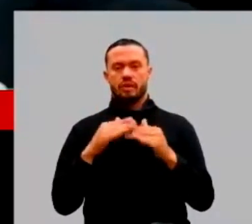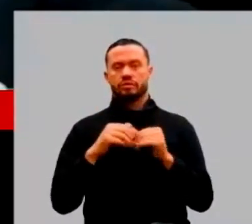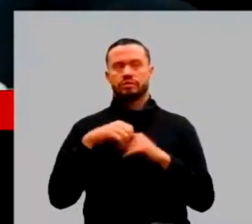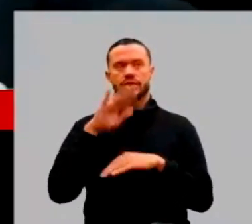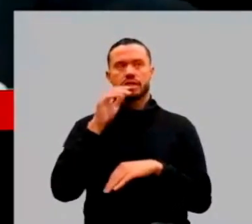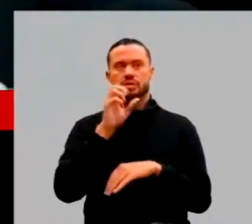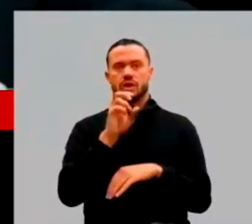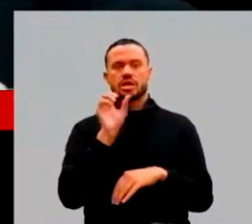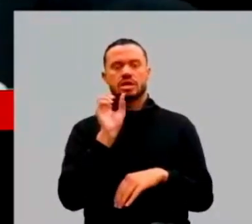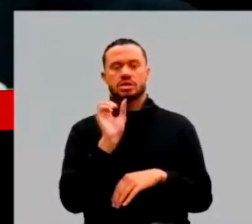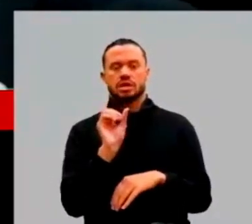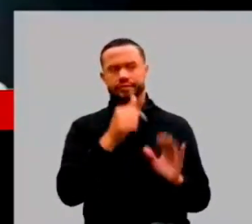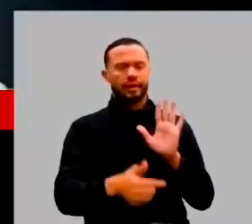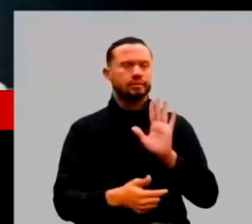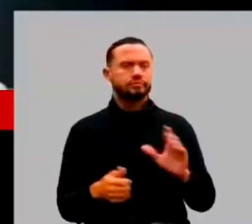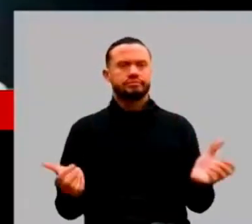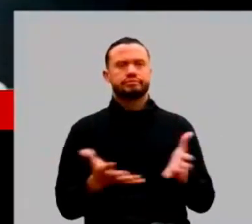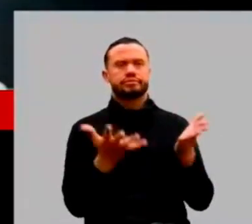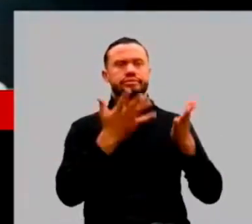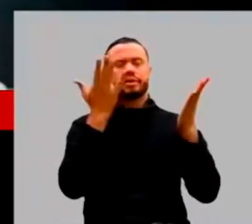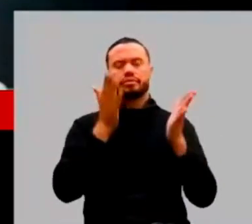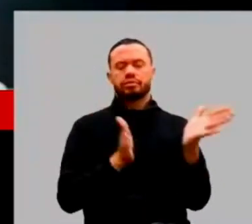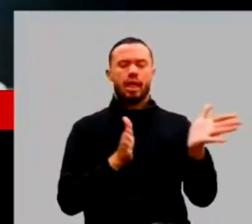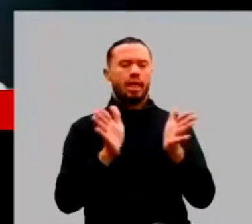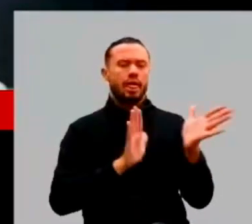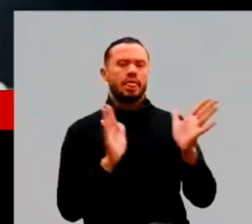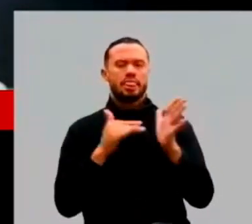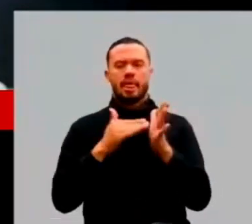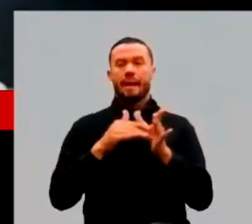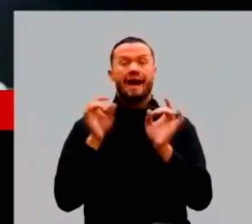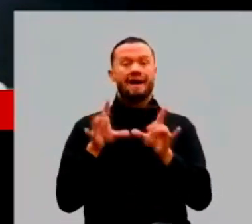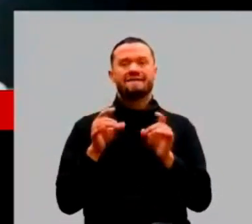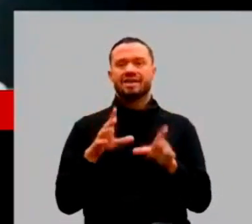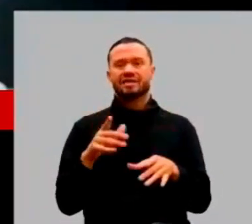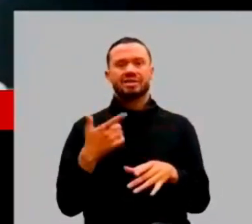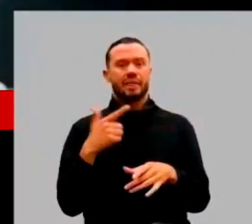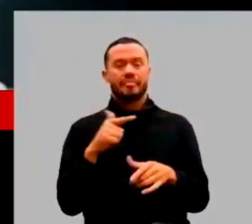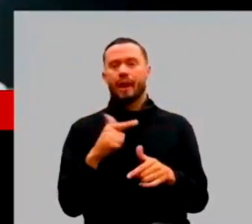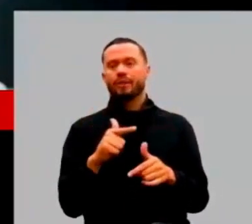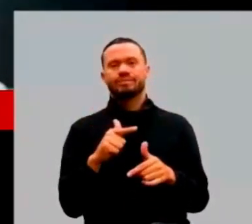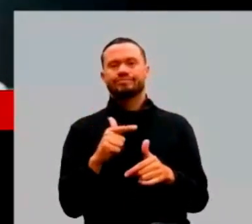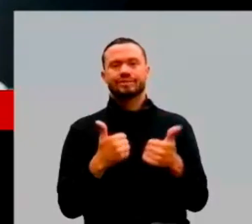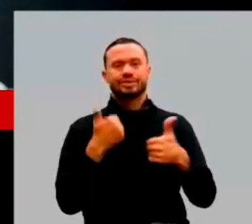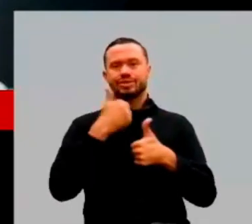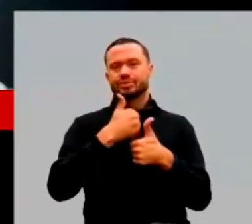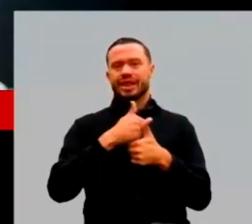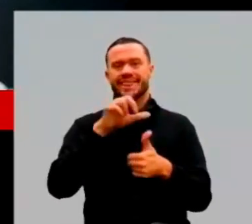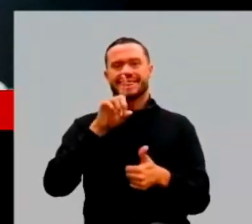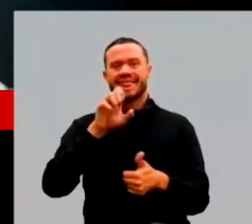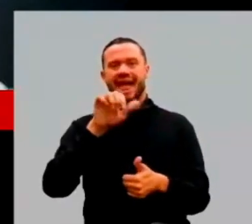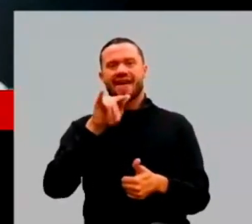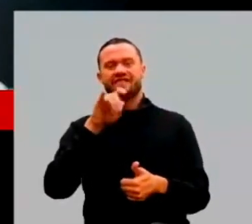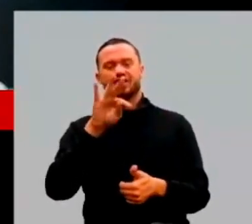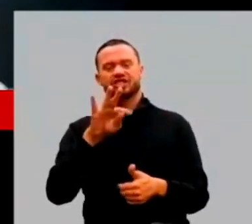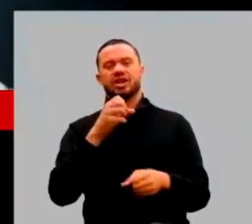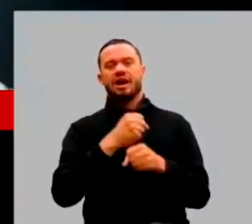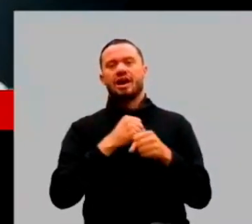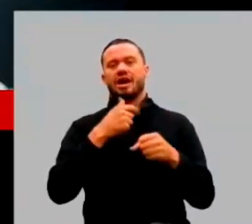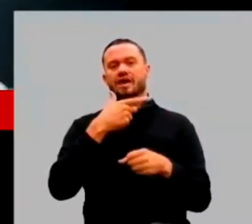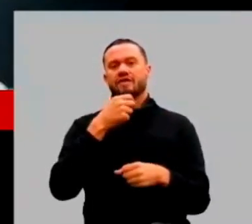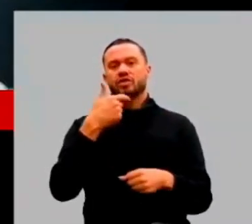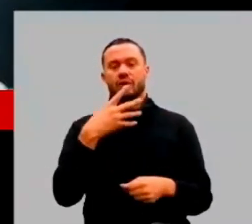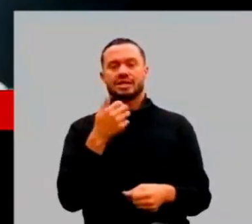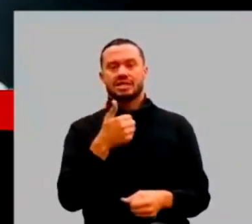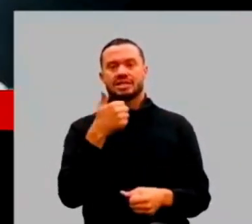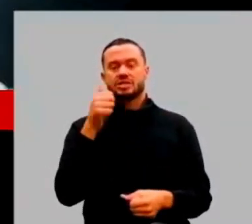milhões deais se muito a venda dos imóveis não cobre o déficit de 2024 o déficit tá em 118